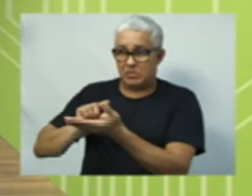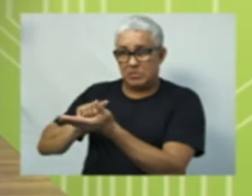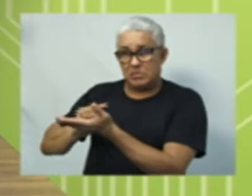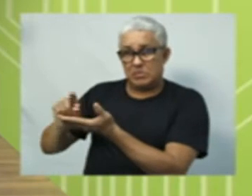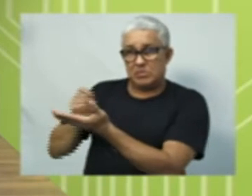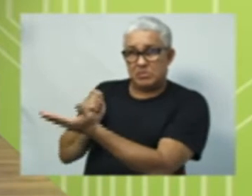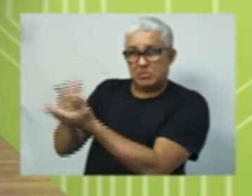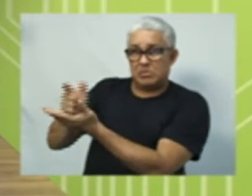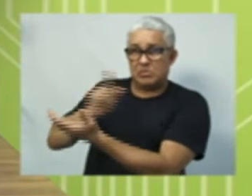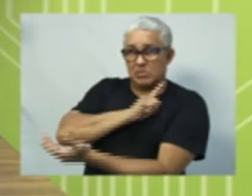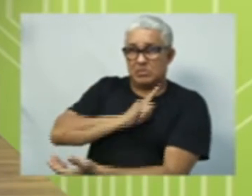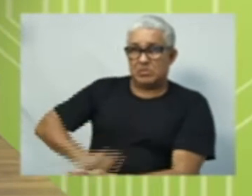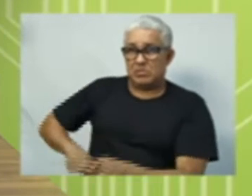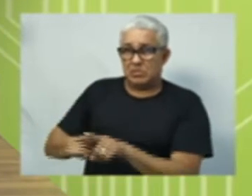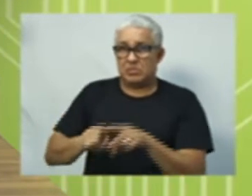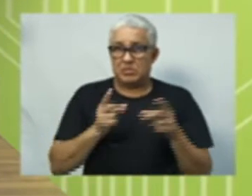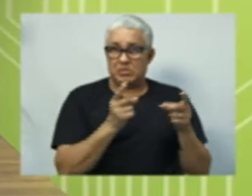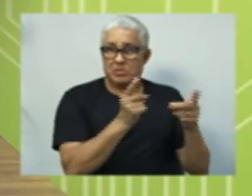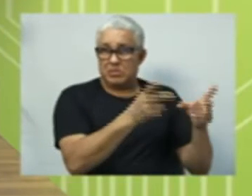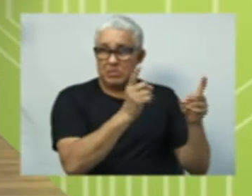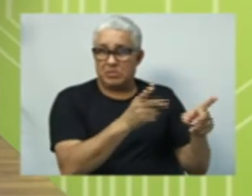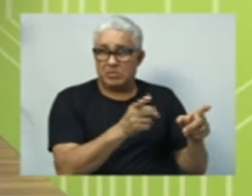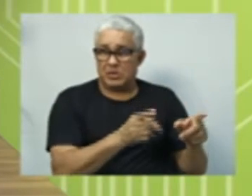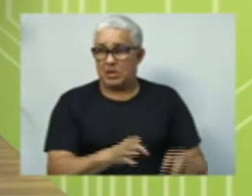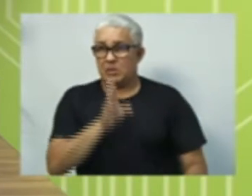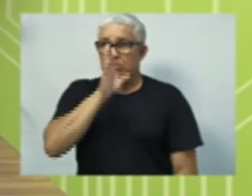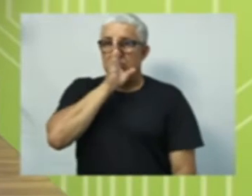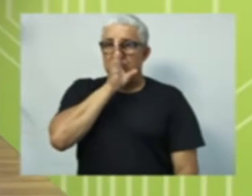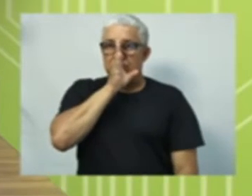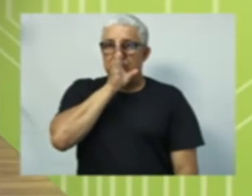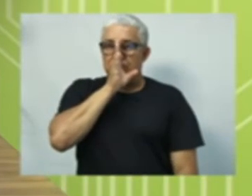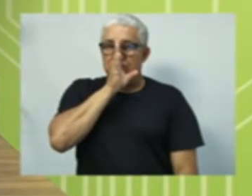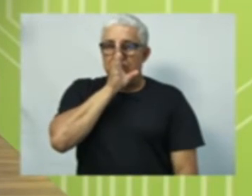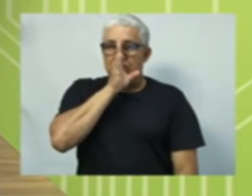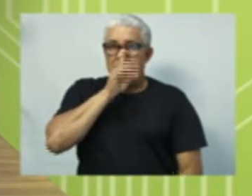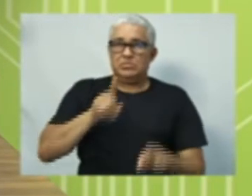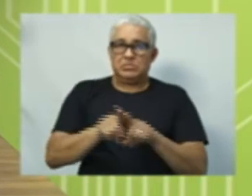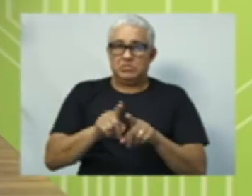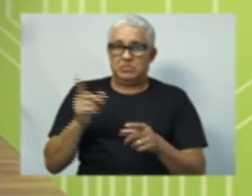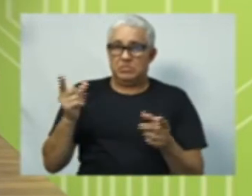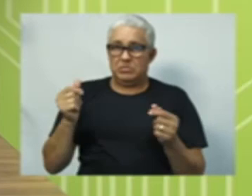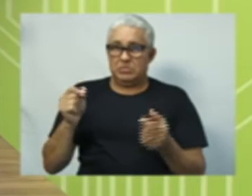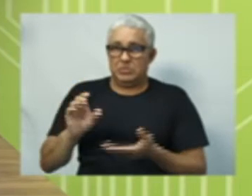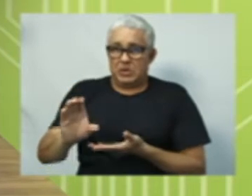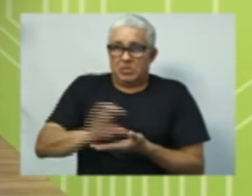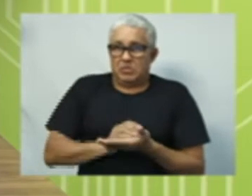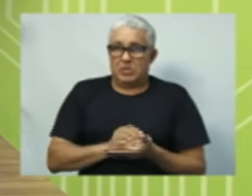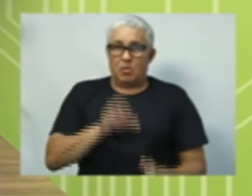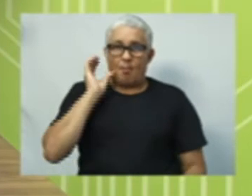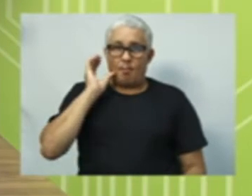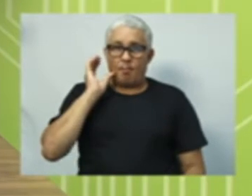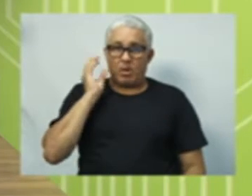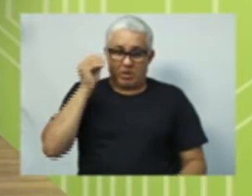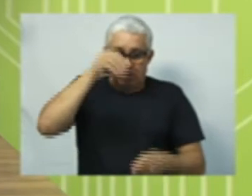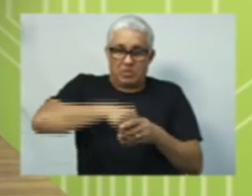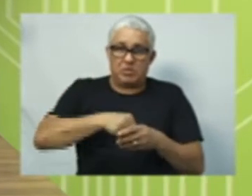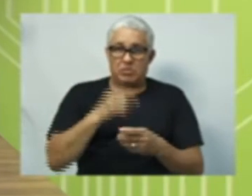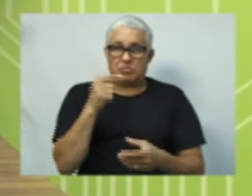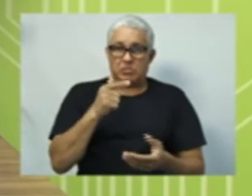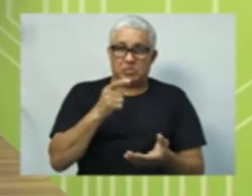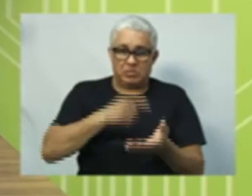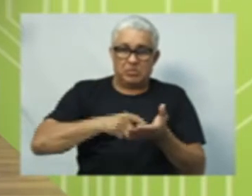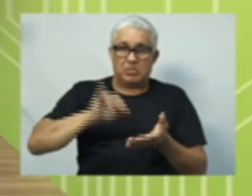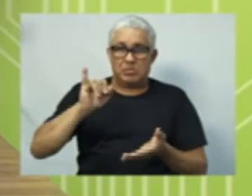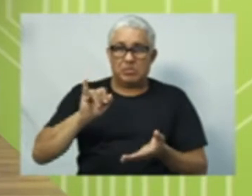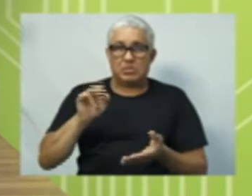alguma coisa e não dizer, arrecadar um recurso e não declarar no imposto de renda, isso se